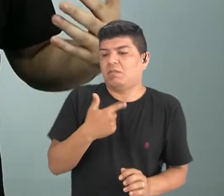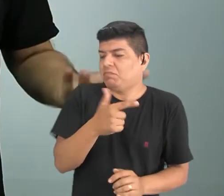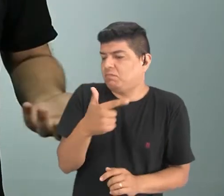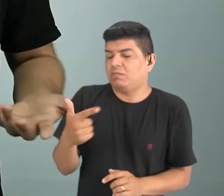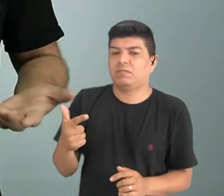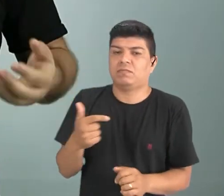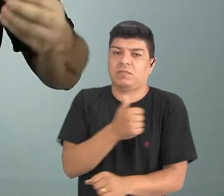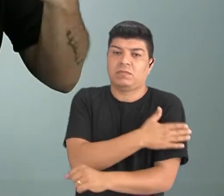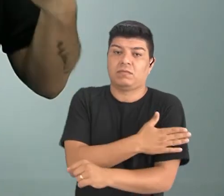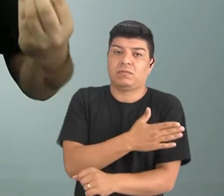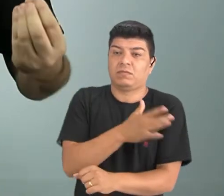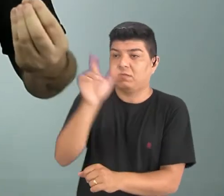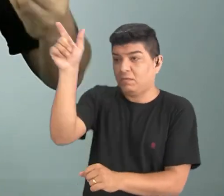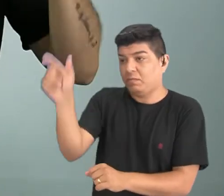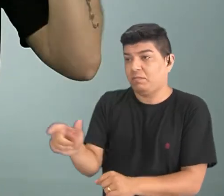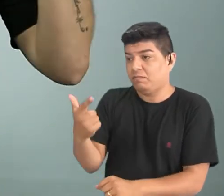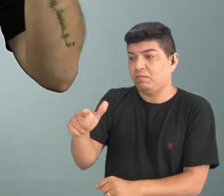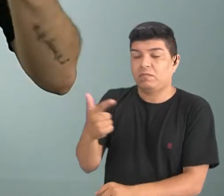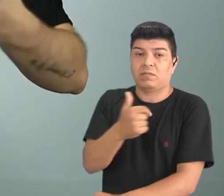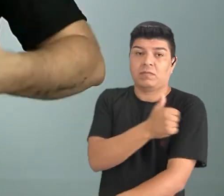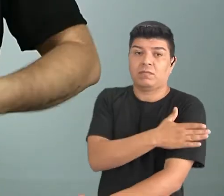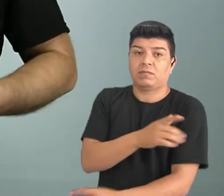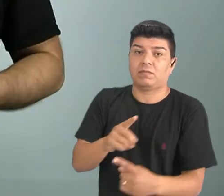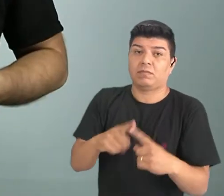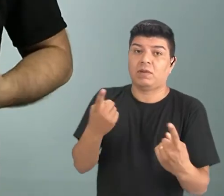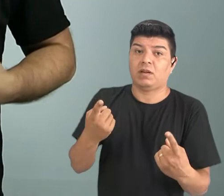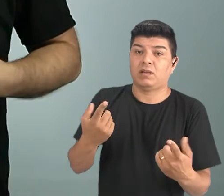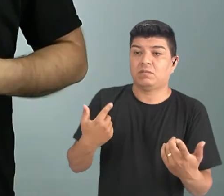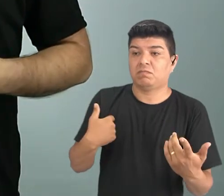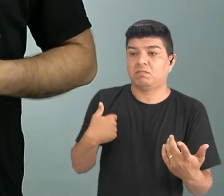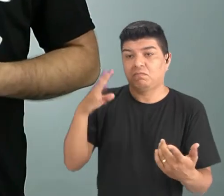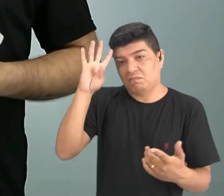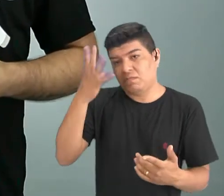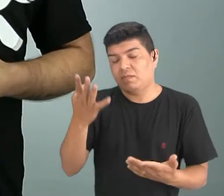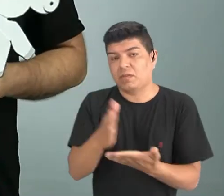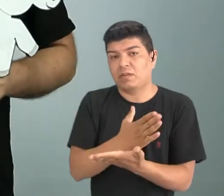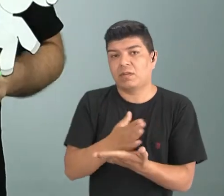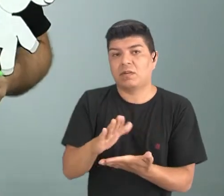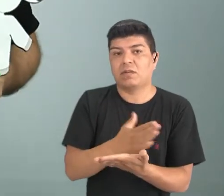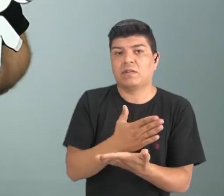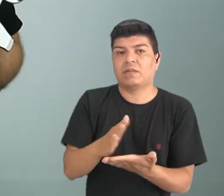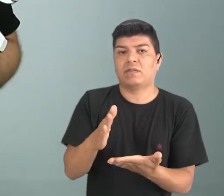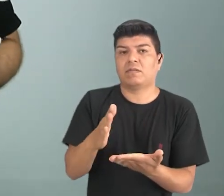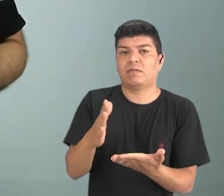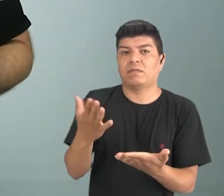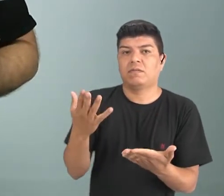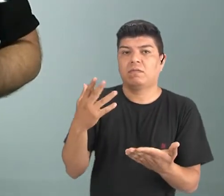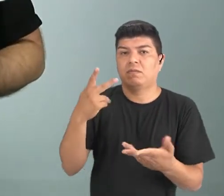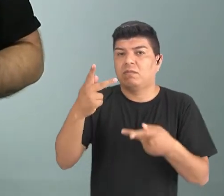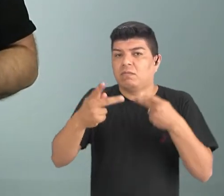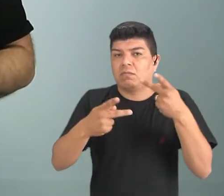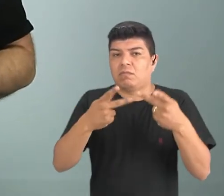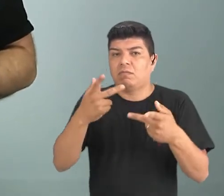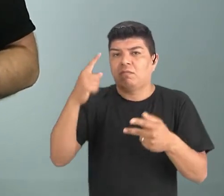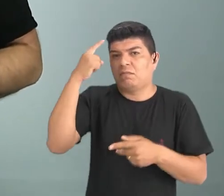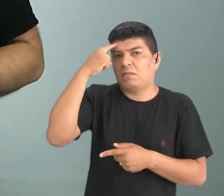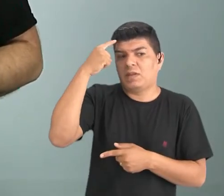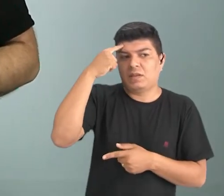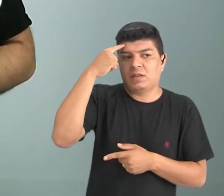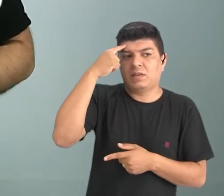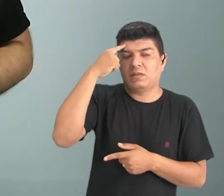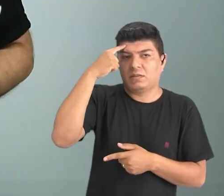pessoa não tem preconceito. Mas algumas atitudes, algumas ações, algumas falas, alguns